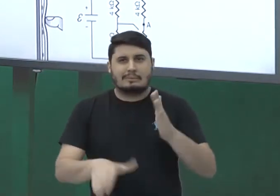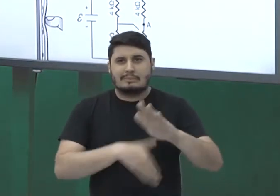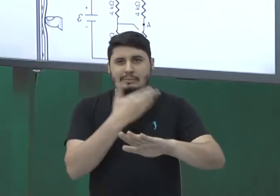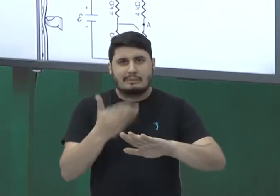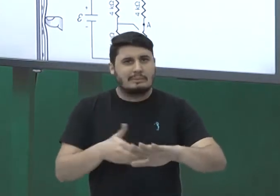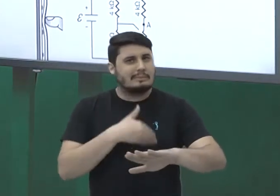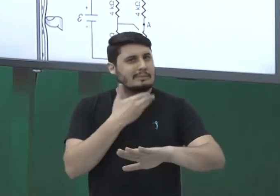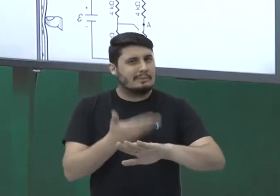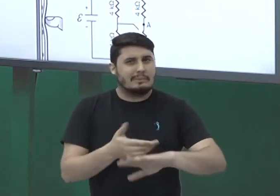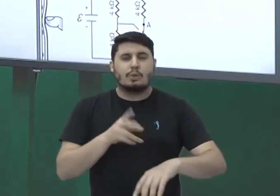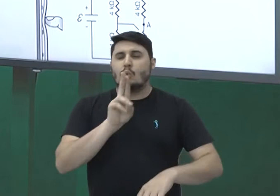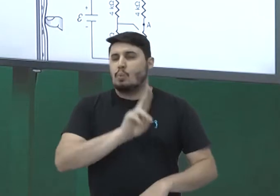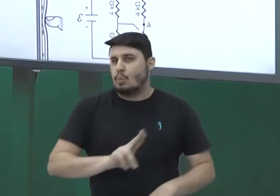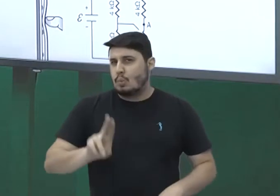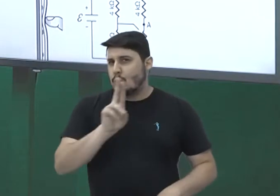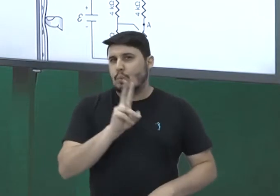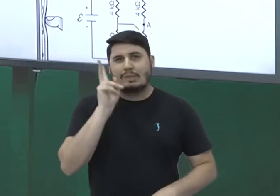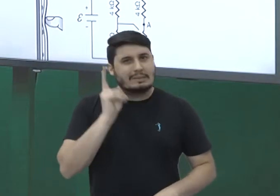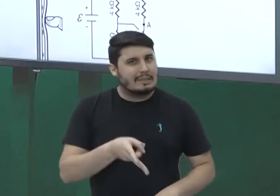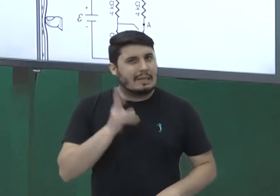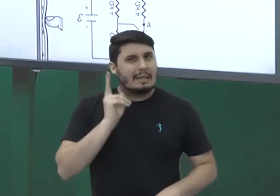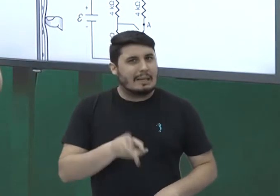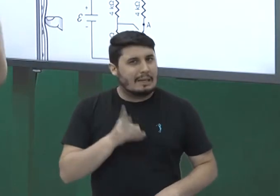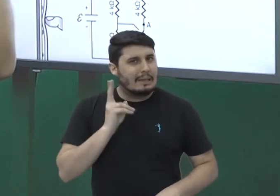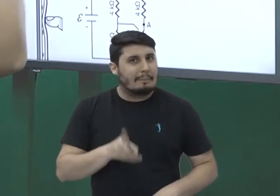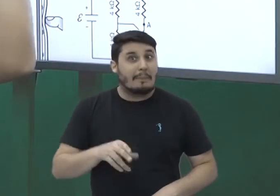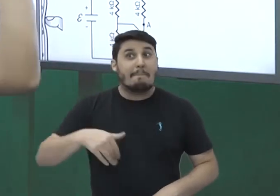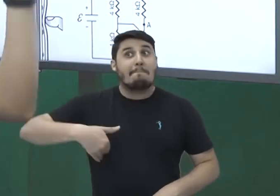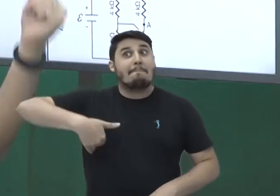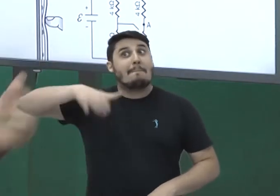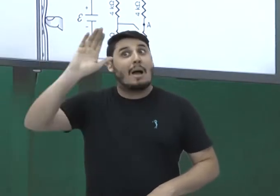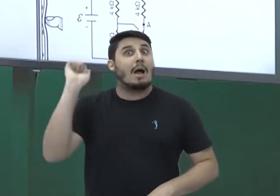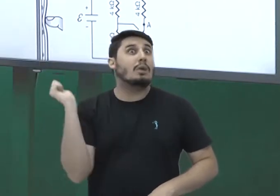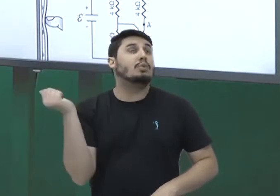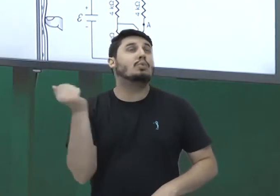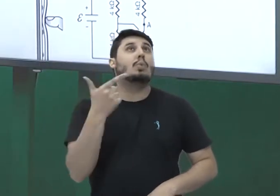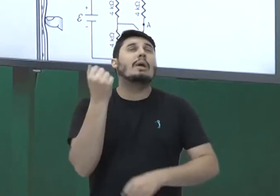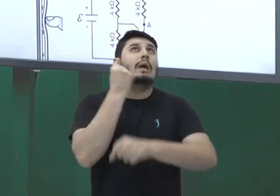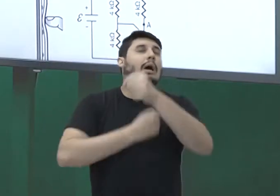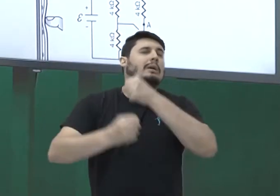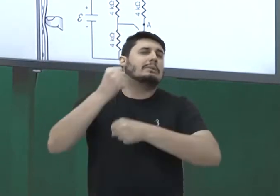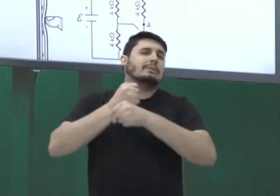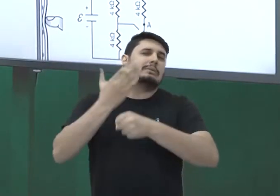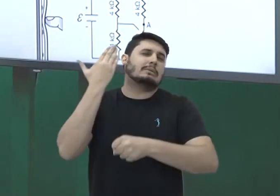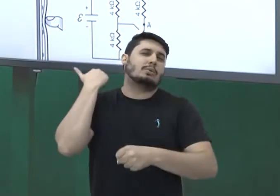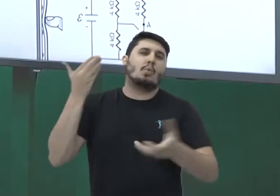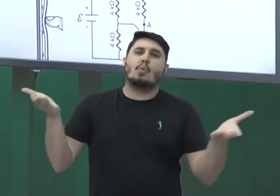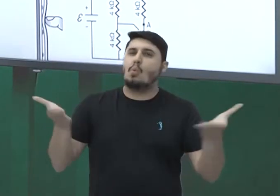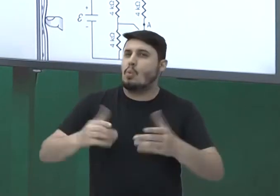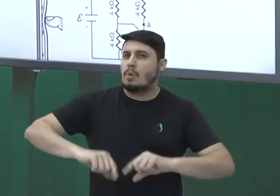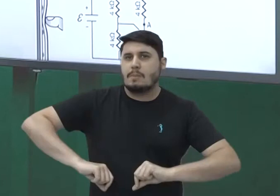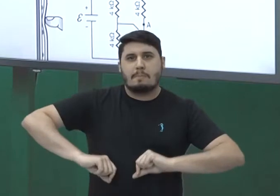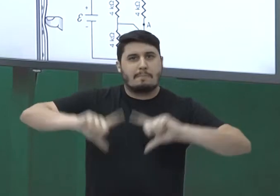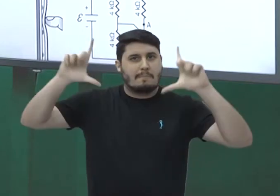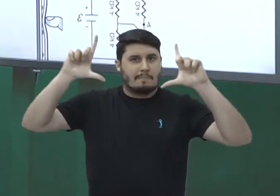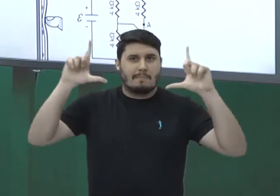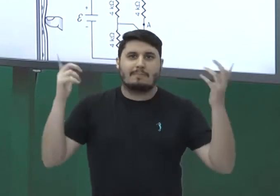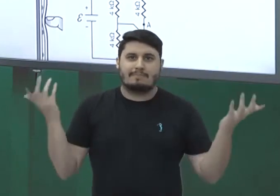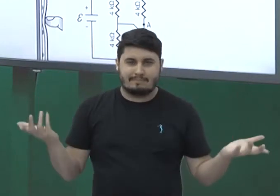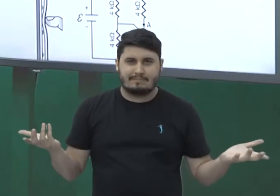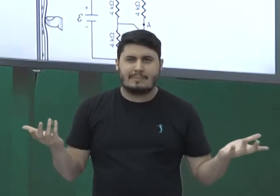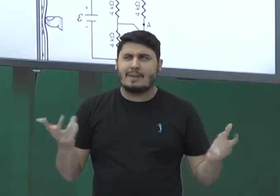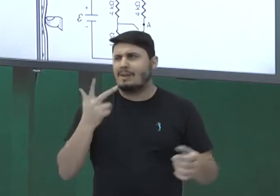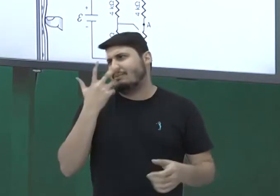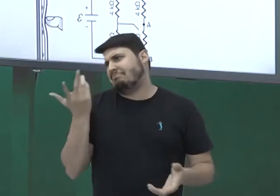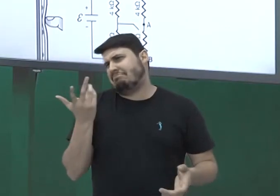muita frequência o nosso celular, muito mais do que em anos anteriores aí, certo? Que, diga-se de passagem, não faz tanto